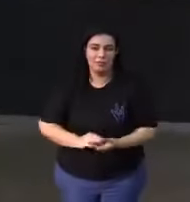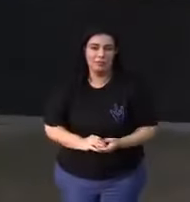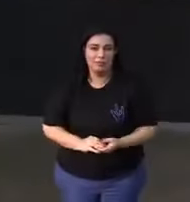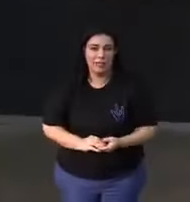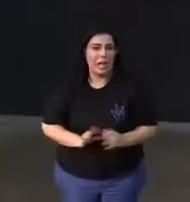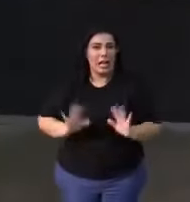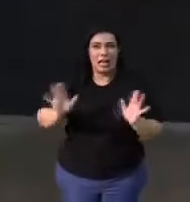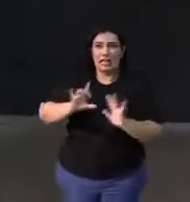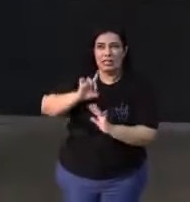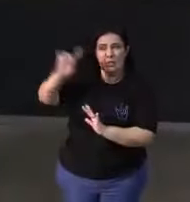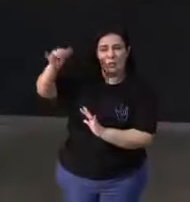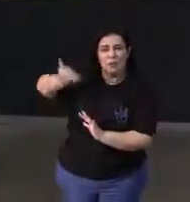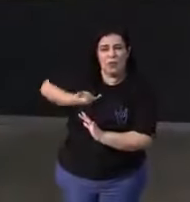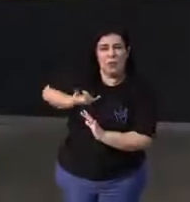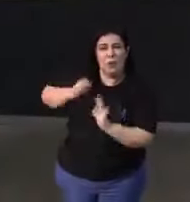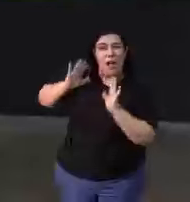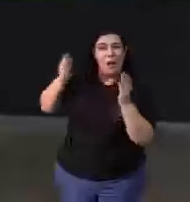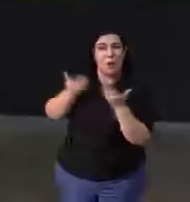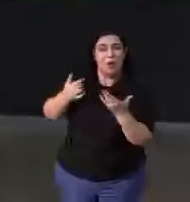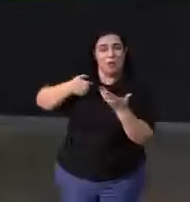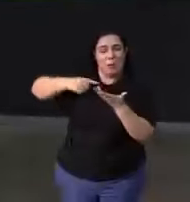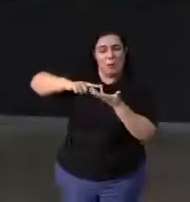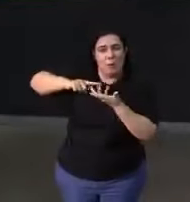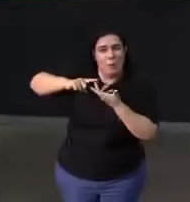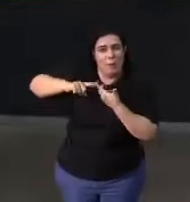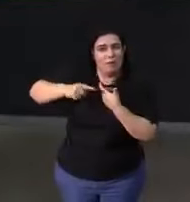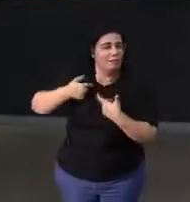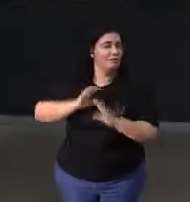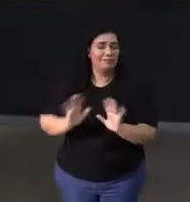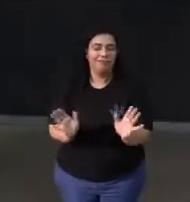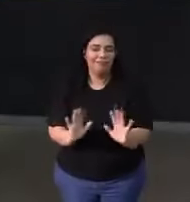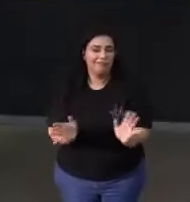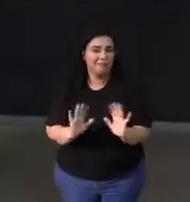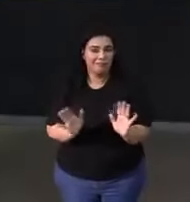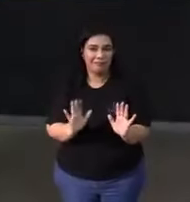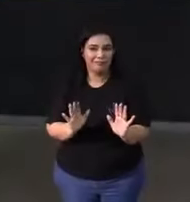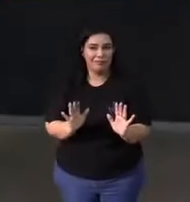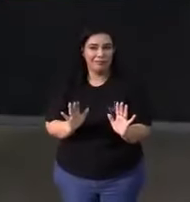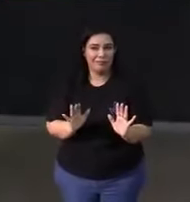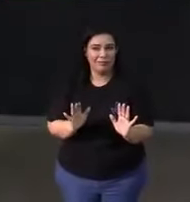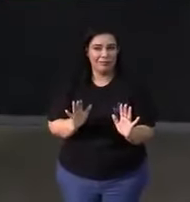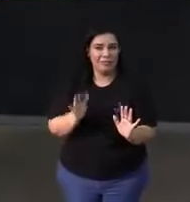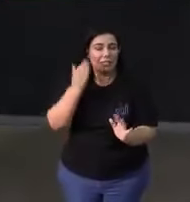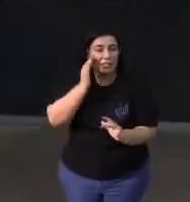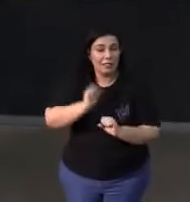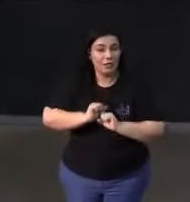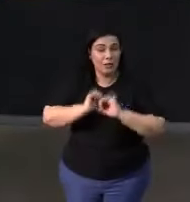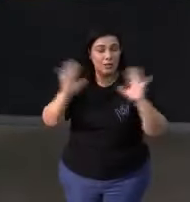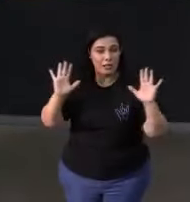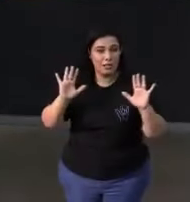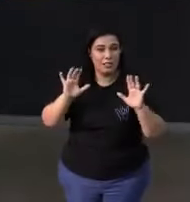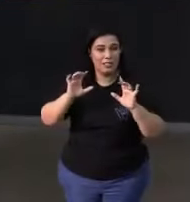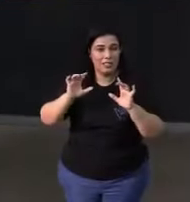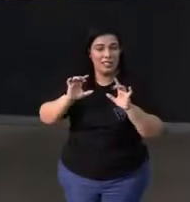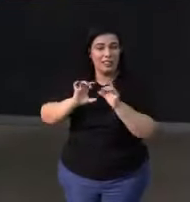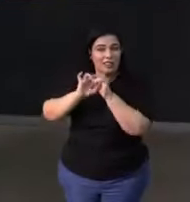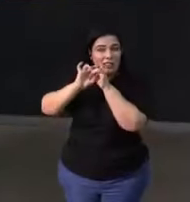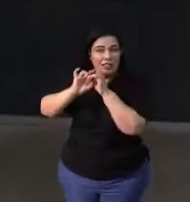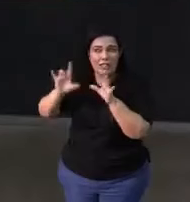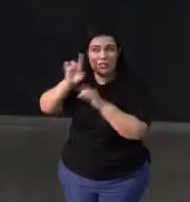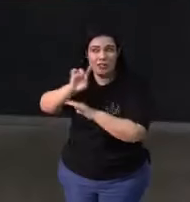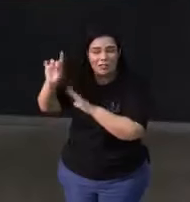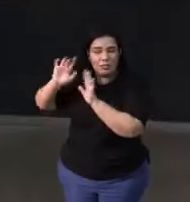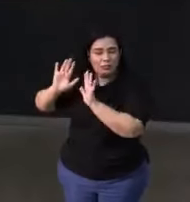Ah não, Deus falou, agora é você isso, é você aquilo. Não, irmão. Flexiona um pouco mais, deixa Deus